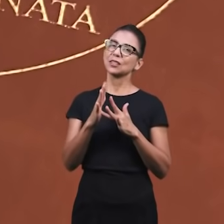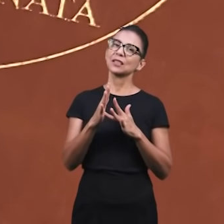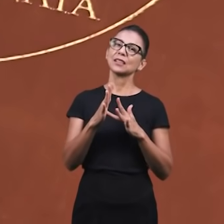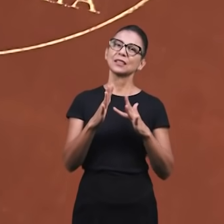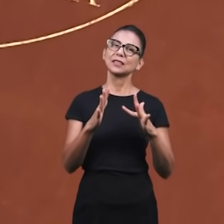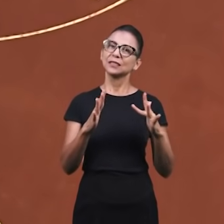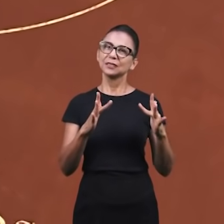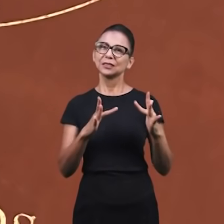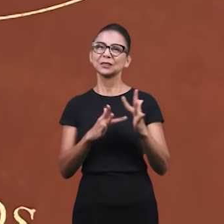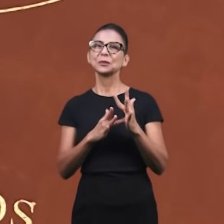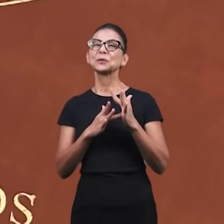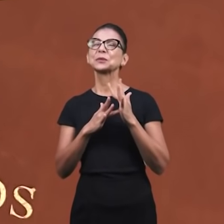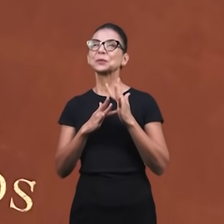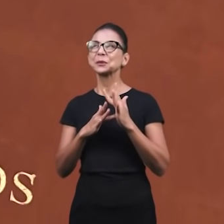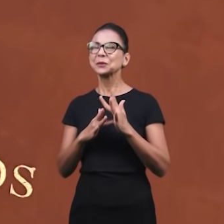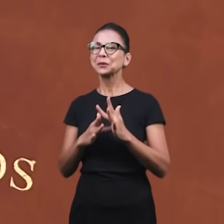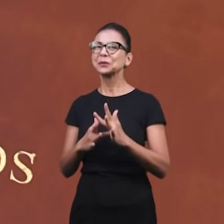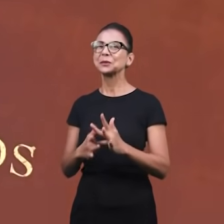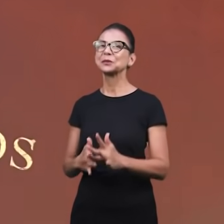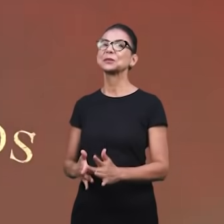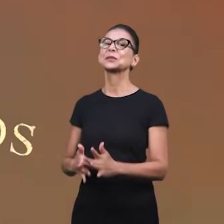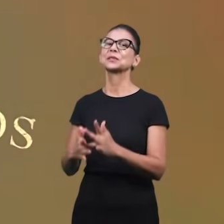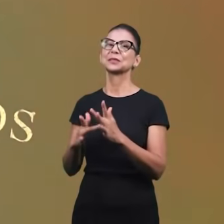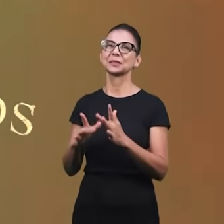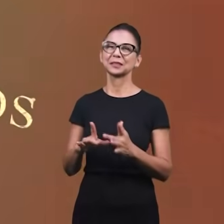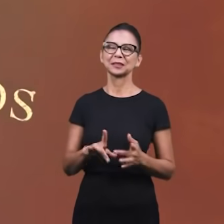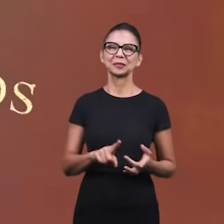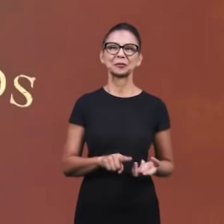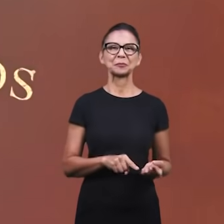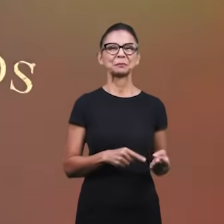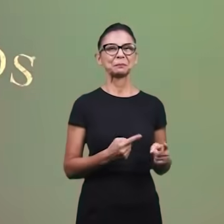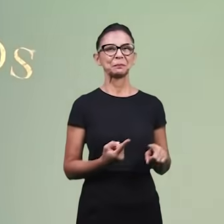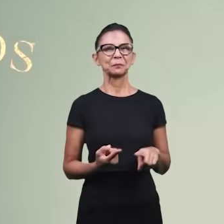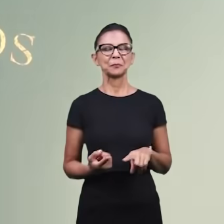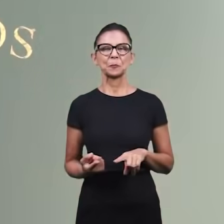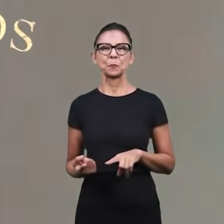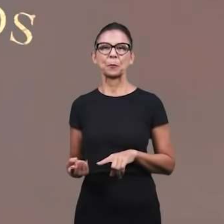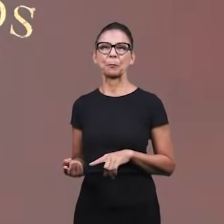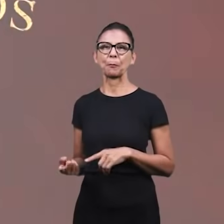glória a Jesus.